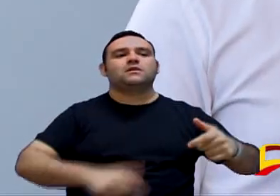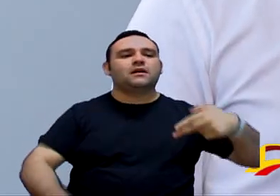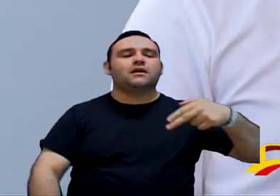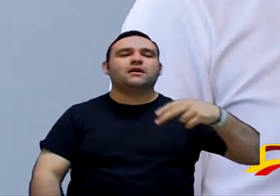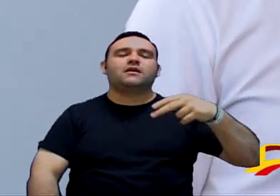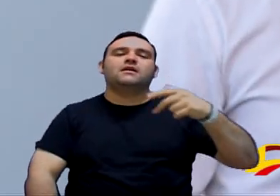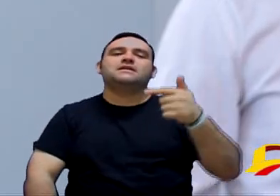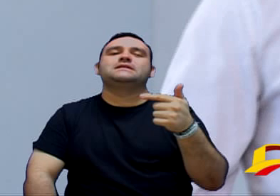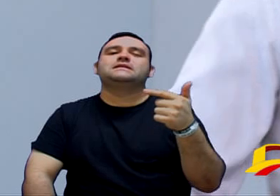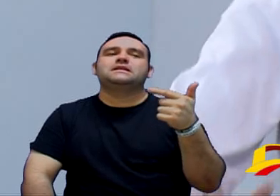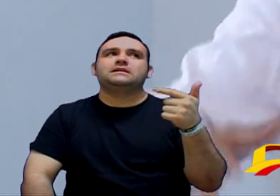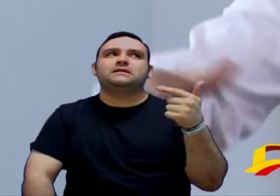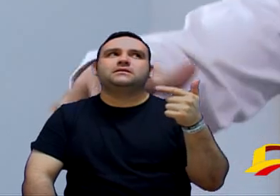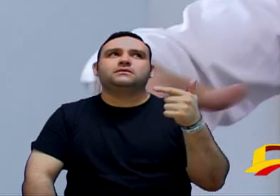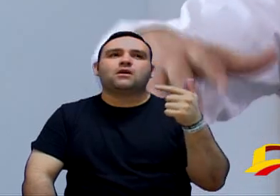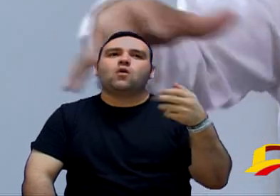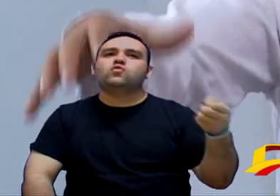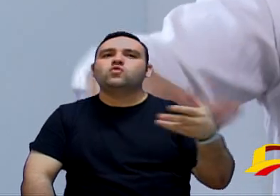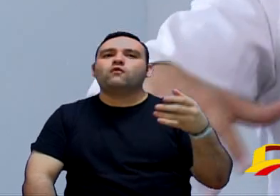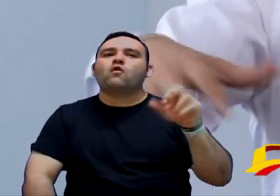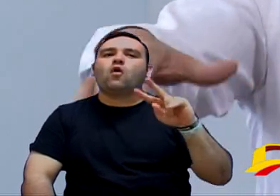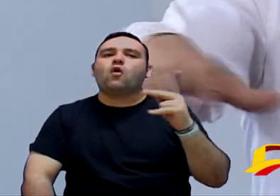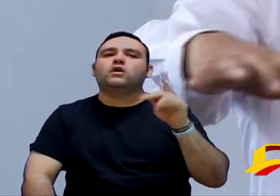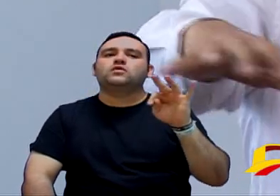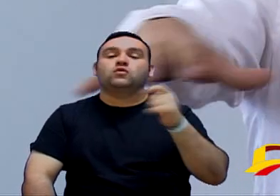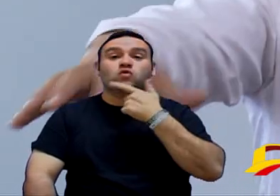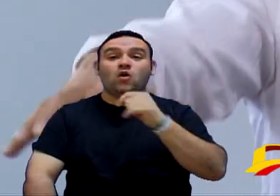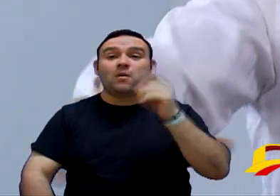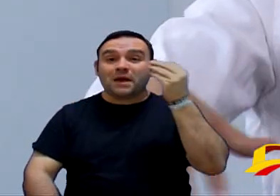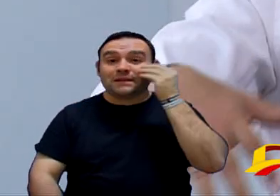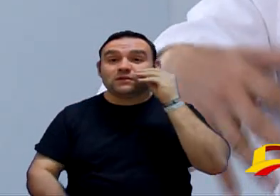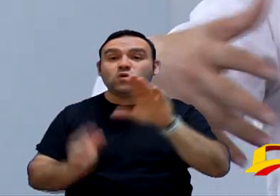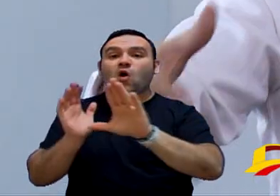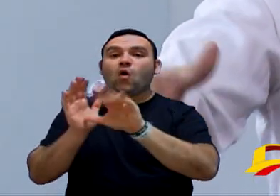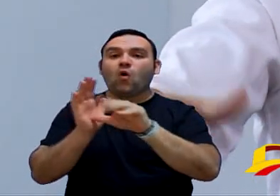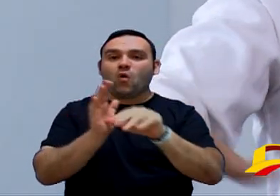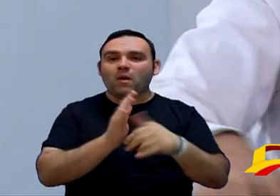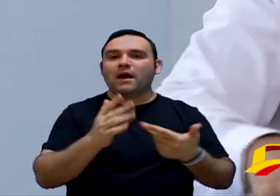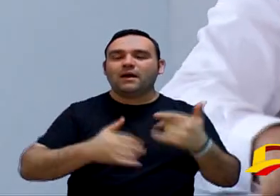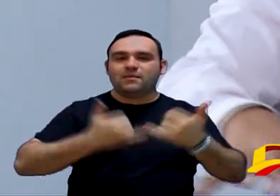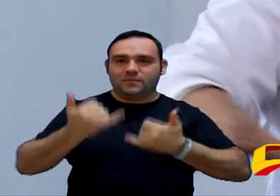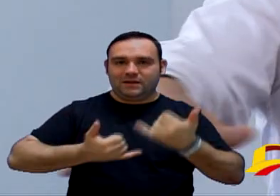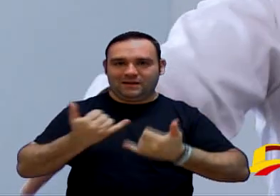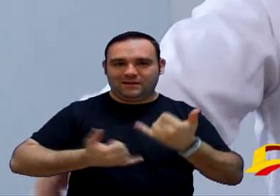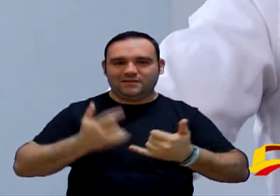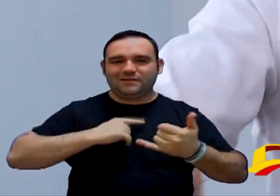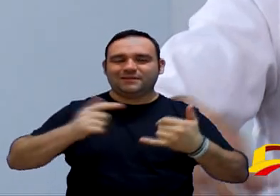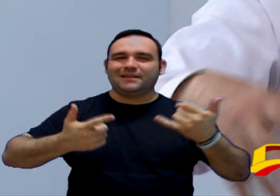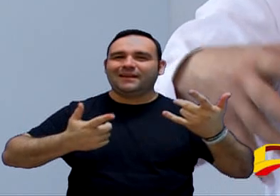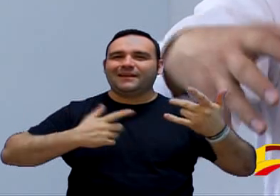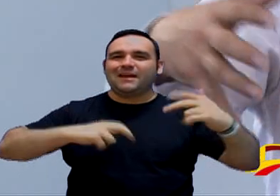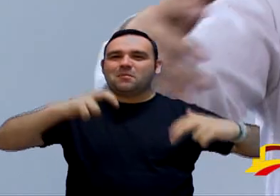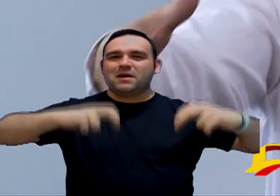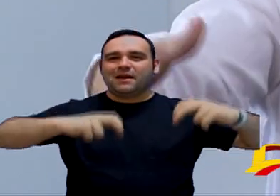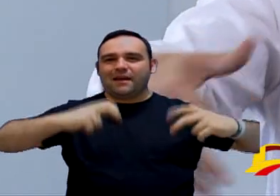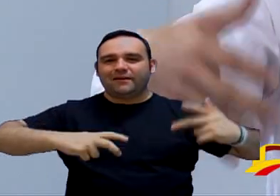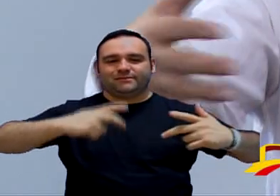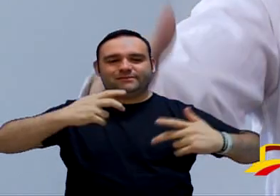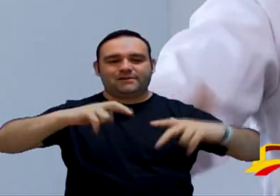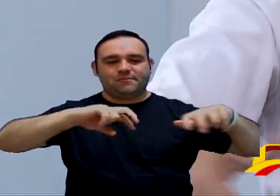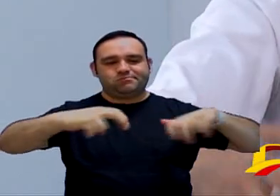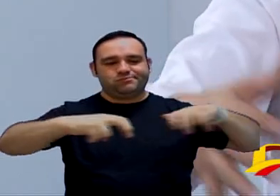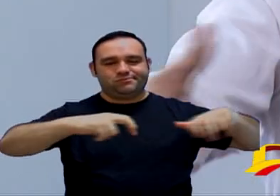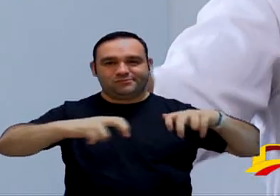Novo Horizonte que um rapaz tentou furtar os brinquedos que nós enviamos emenda parlamentar para fazer ali uma pracinha né um brinquedo